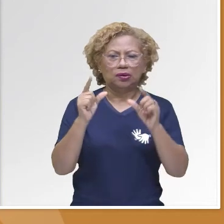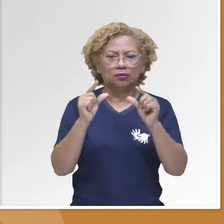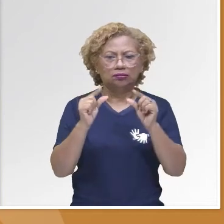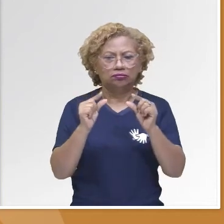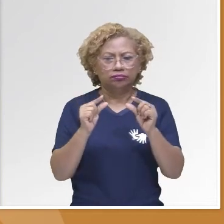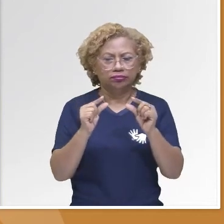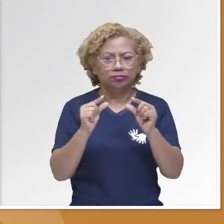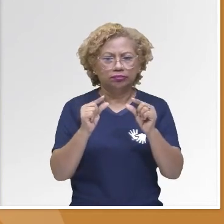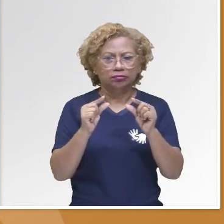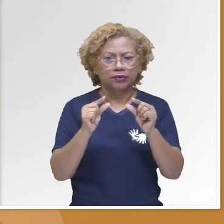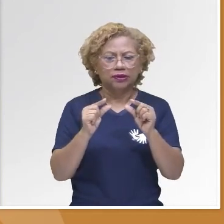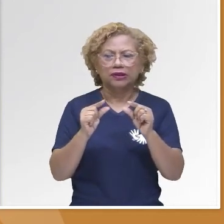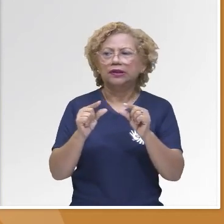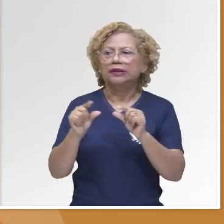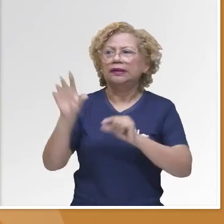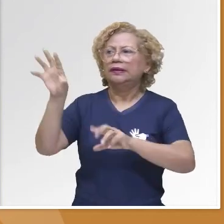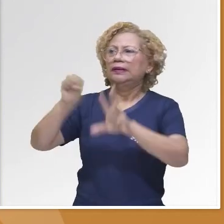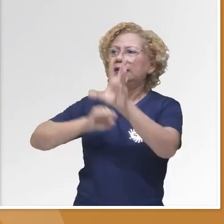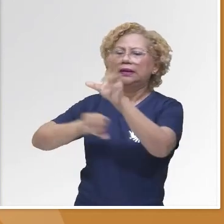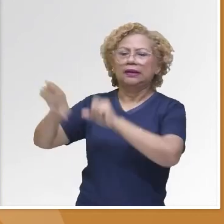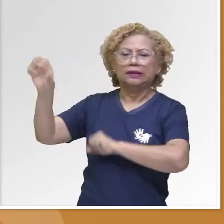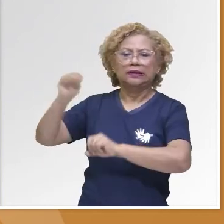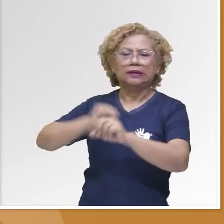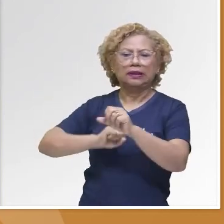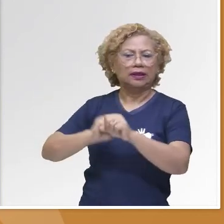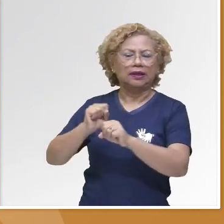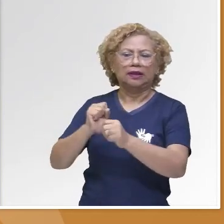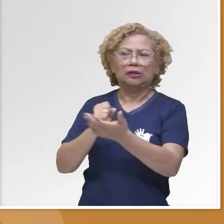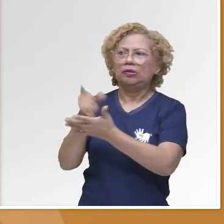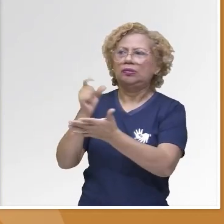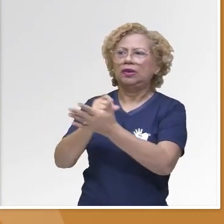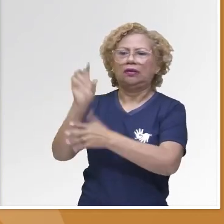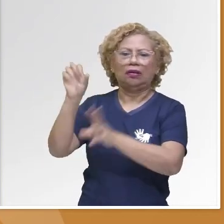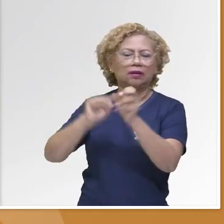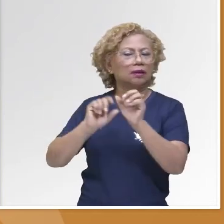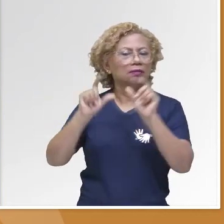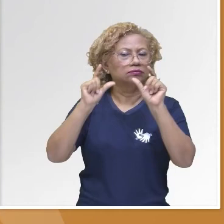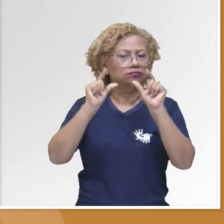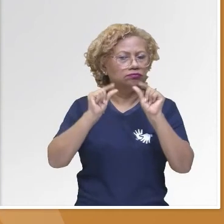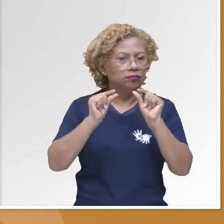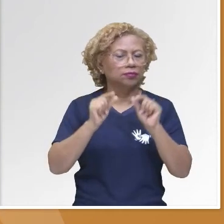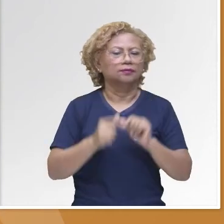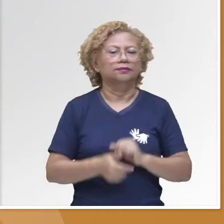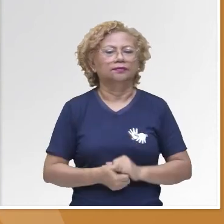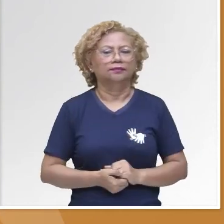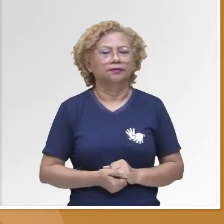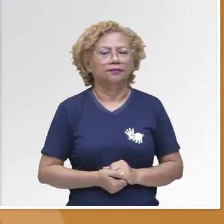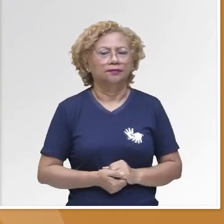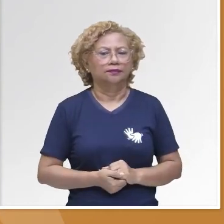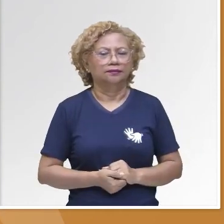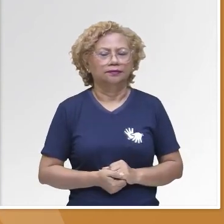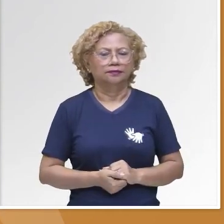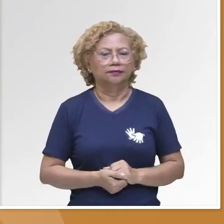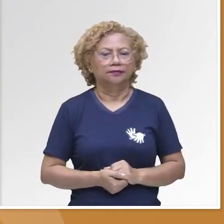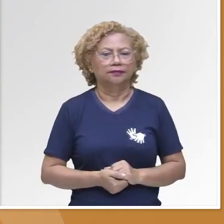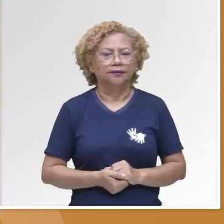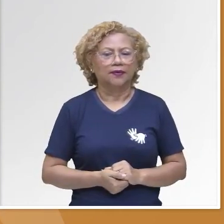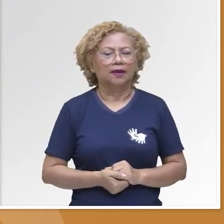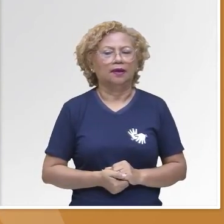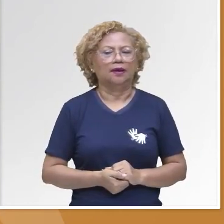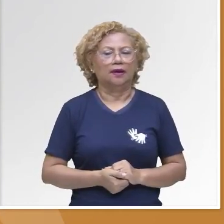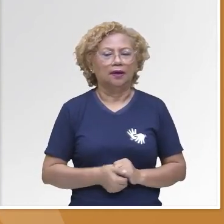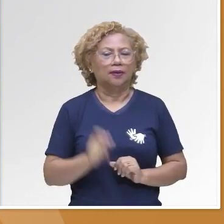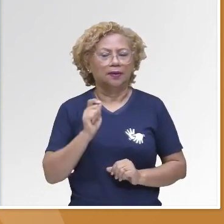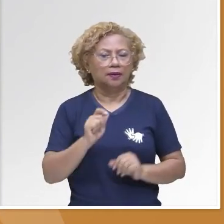tá? Além disso, teve também investimentos na infraestrutura, como a construção de portos,